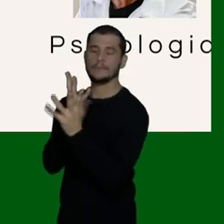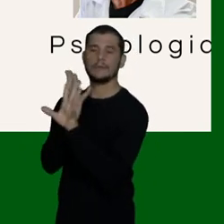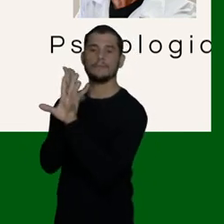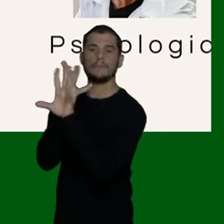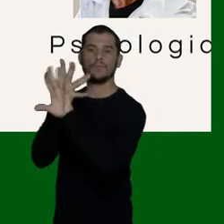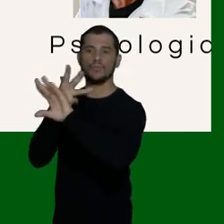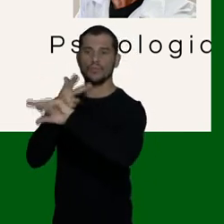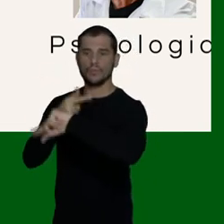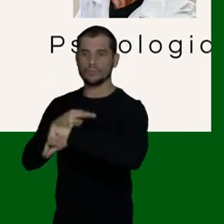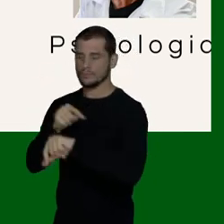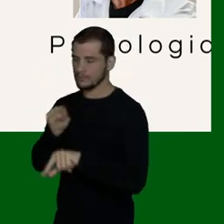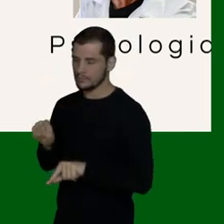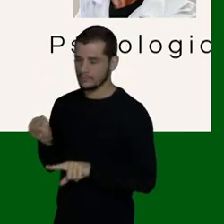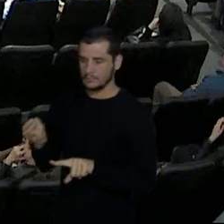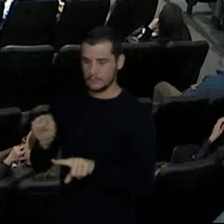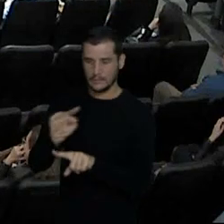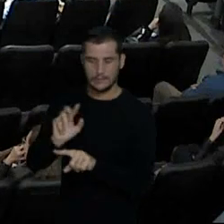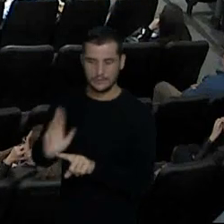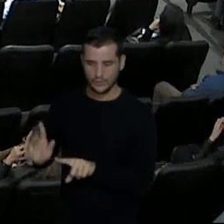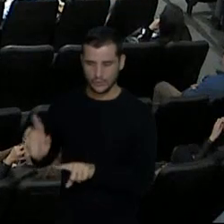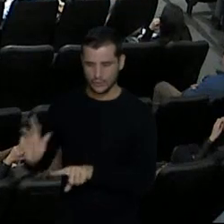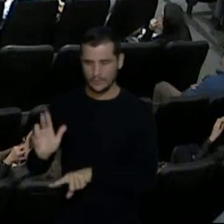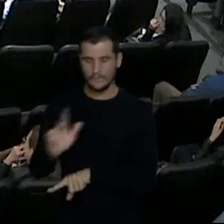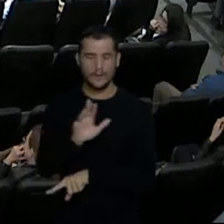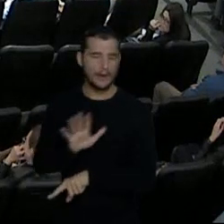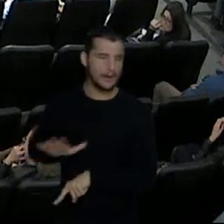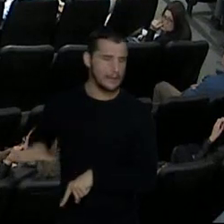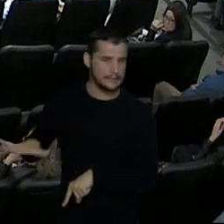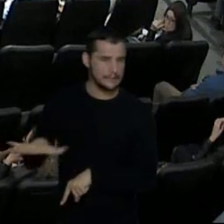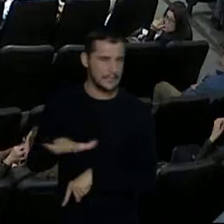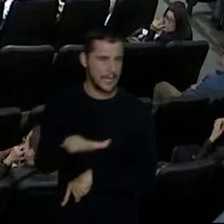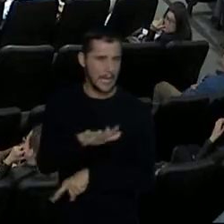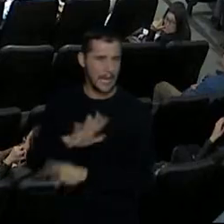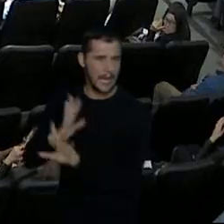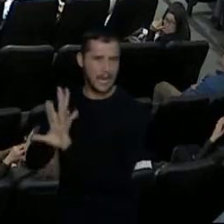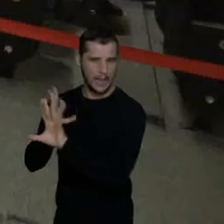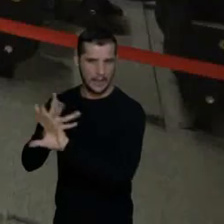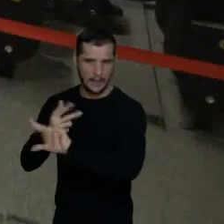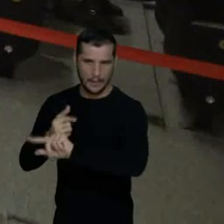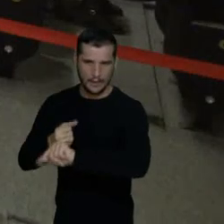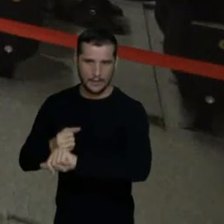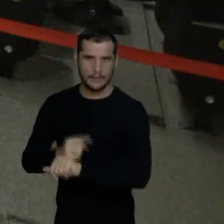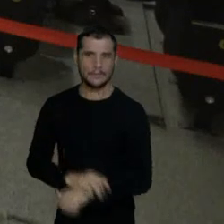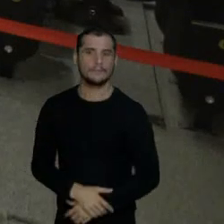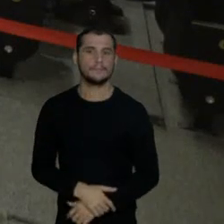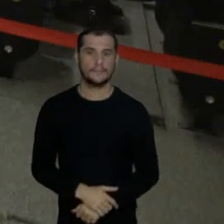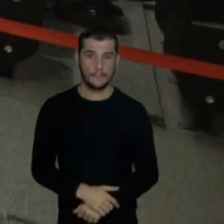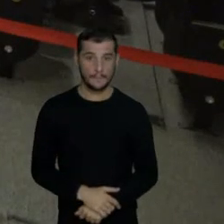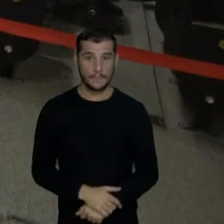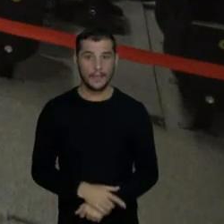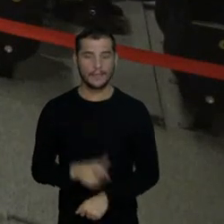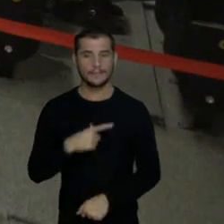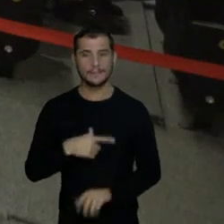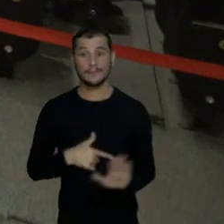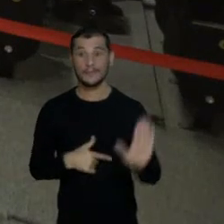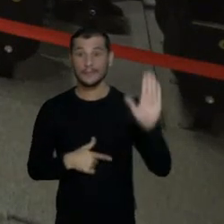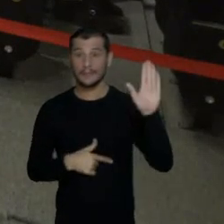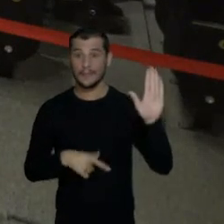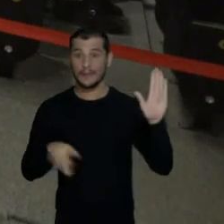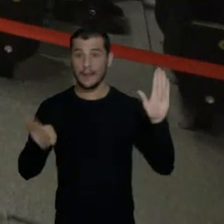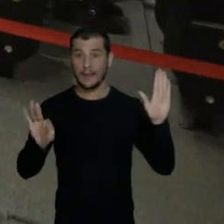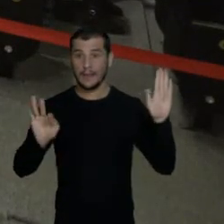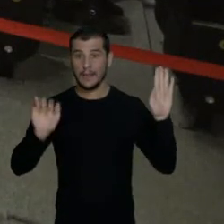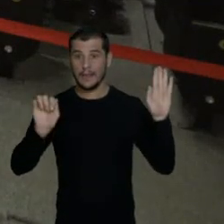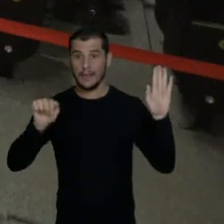temos a Tânia que está aqui por favor a colega levante pro pessoal conhecer Nossa colega Tânia